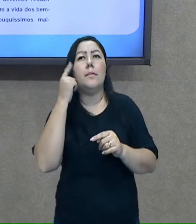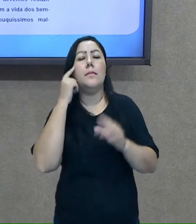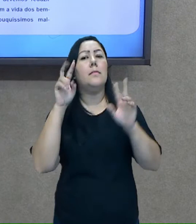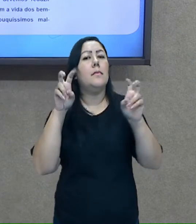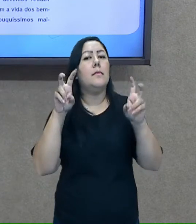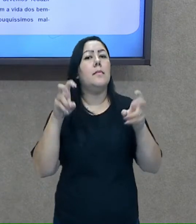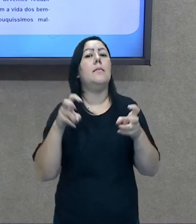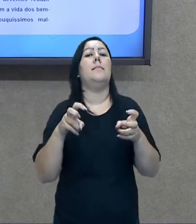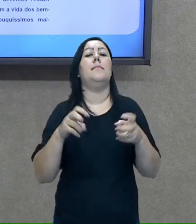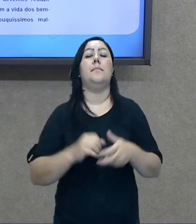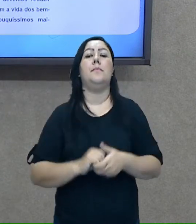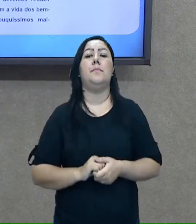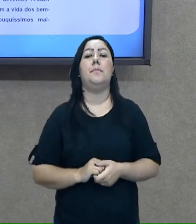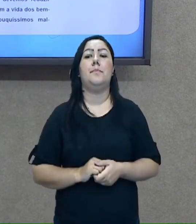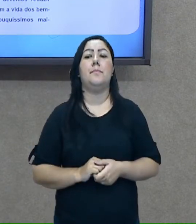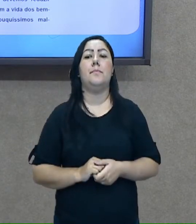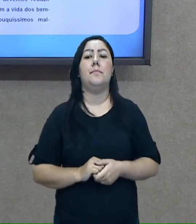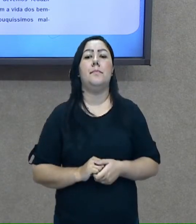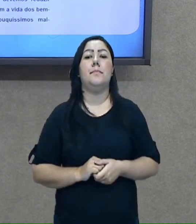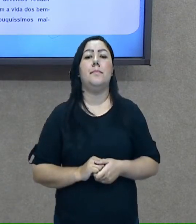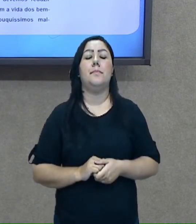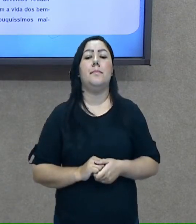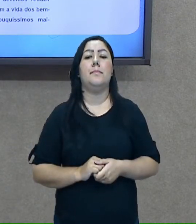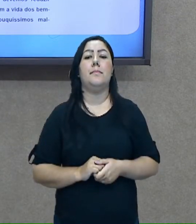texto. Vamos lá.